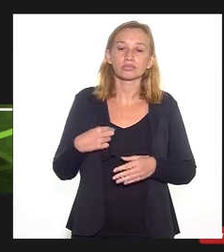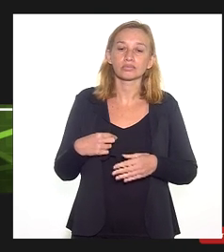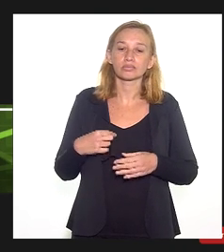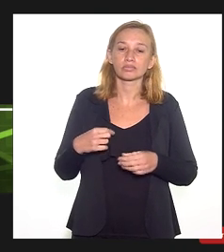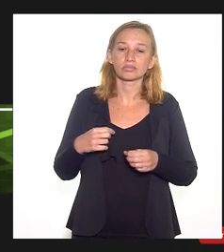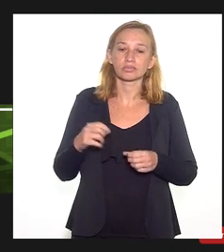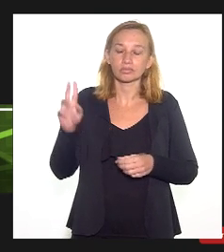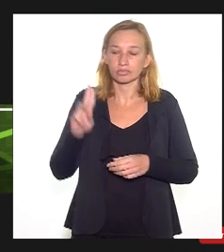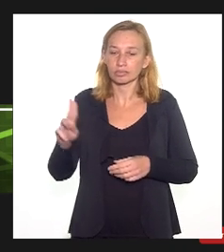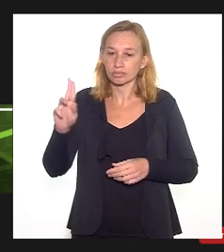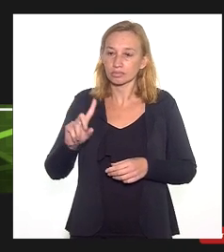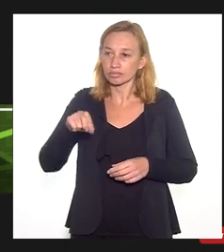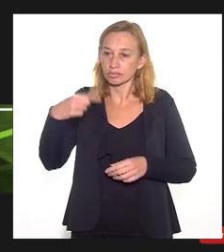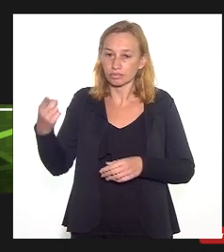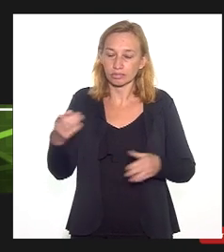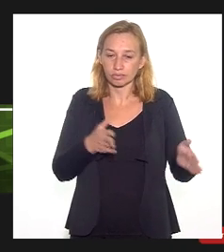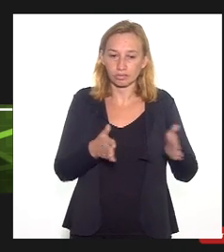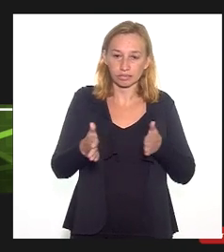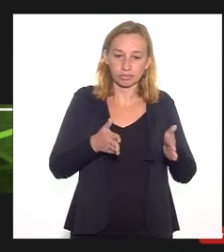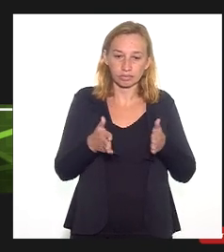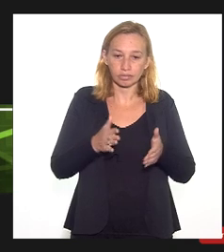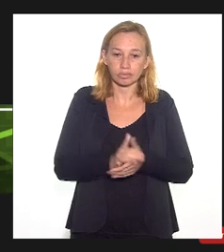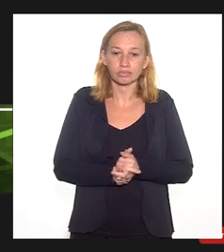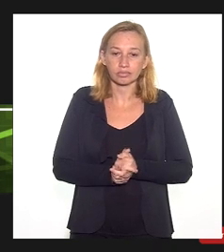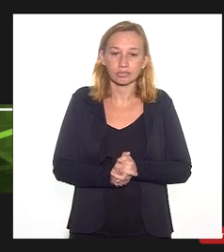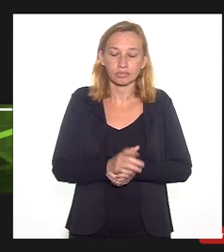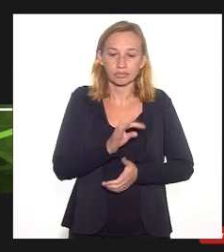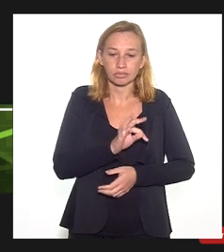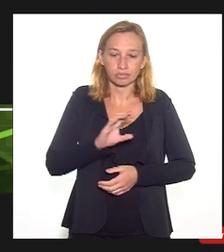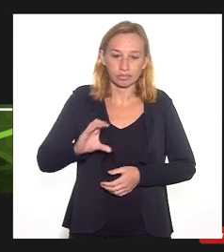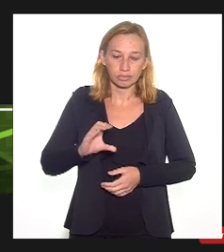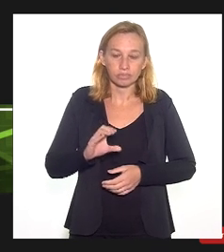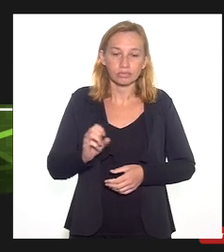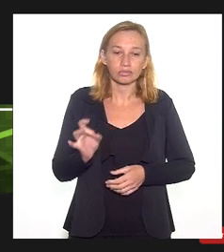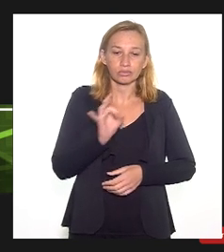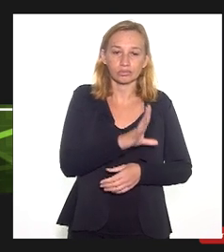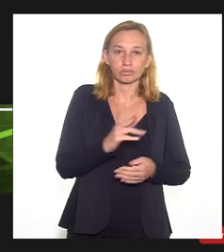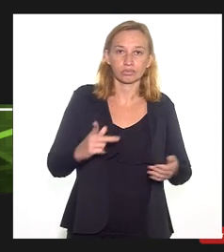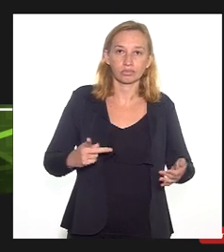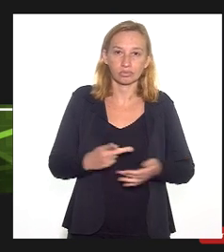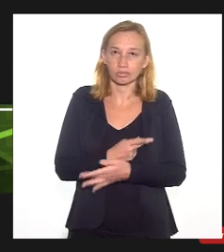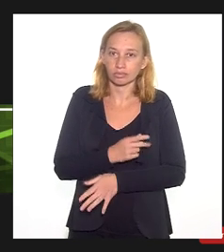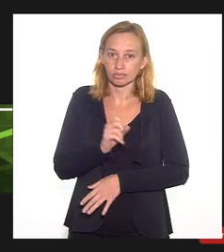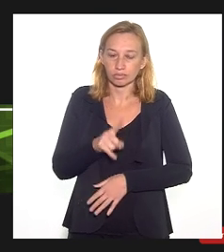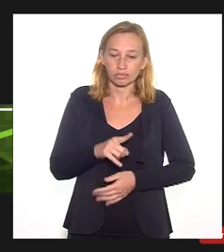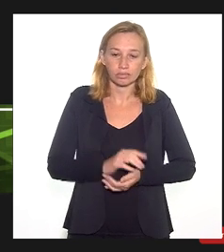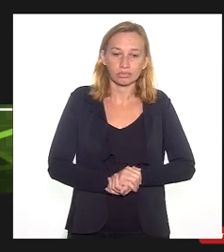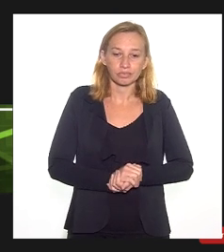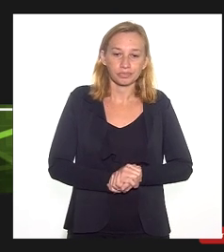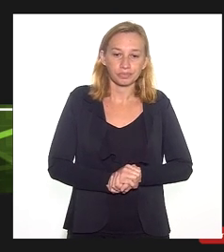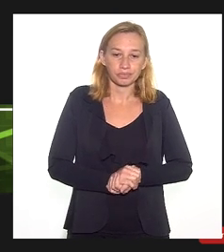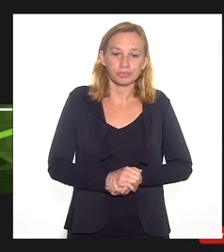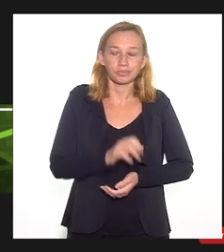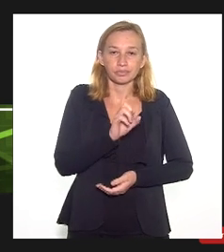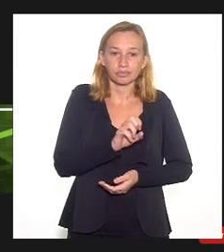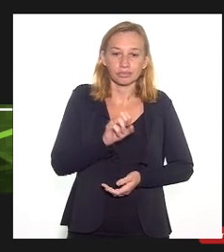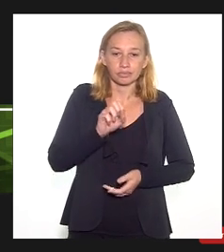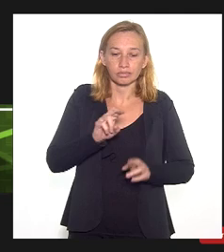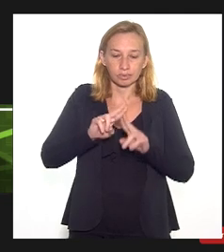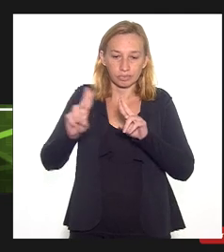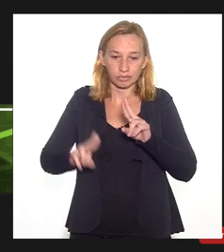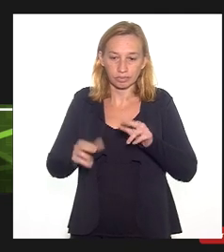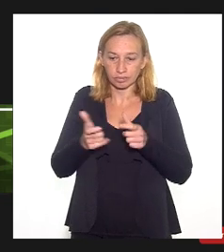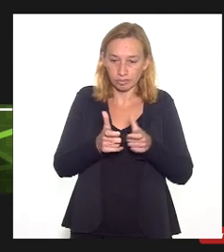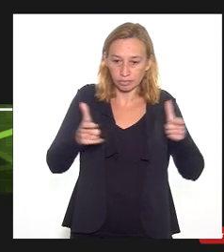inicio aqui deixando o desagravo do DCE aos últimos acontecimentos a UERG é gigante